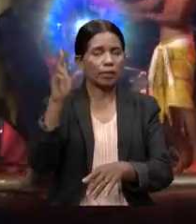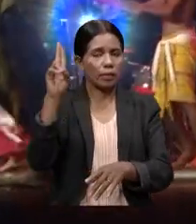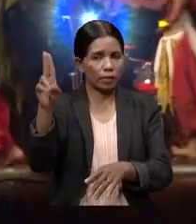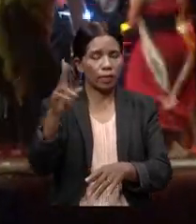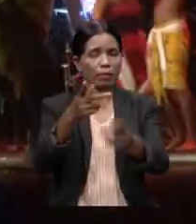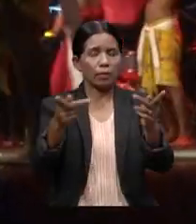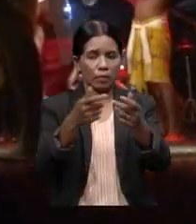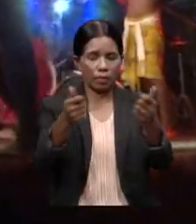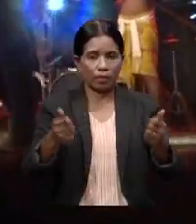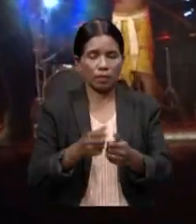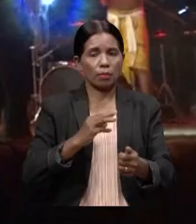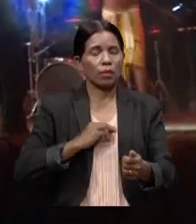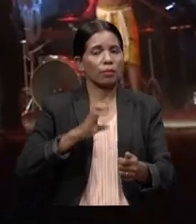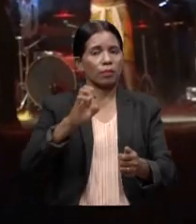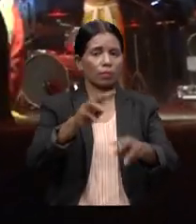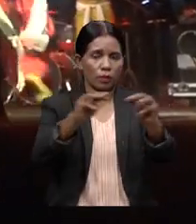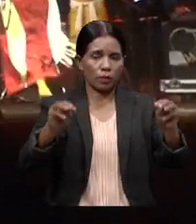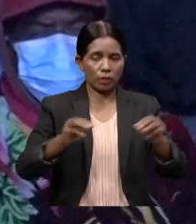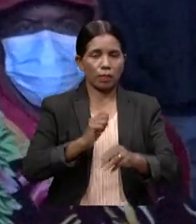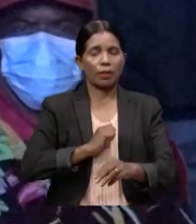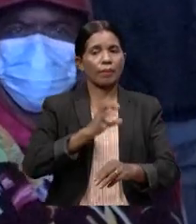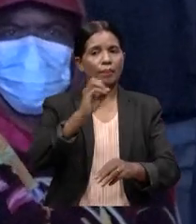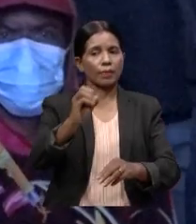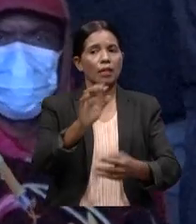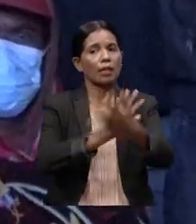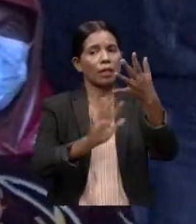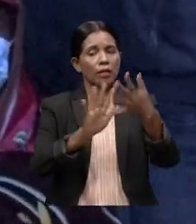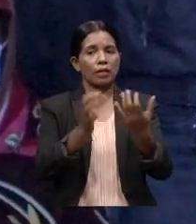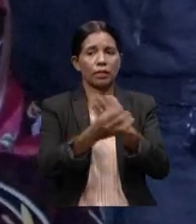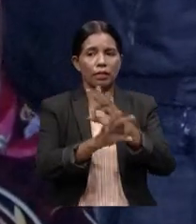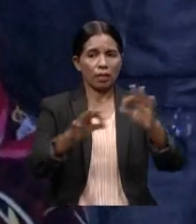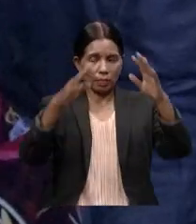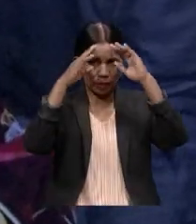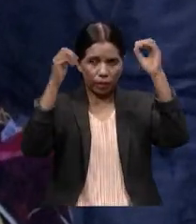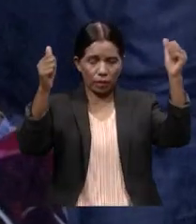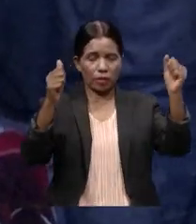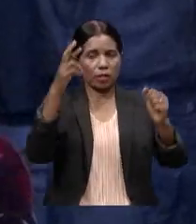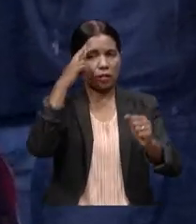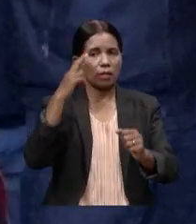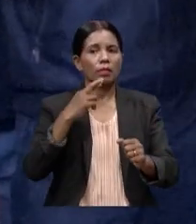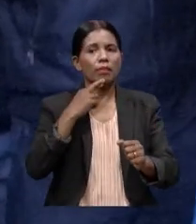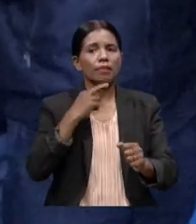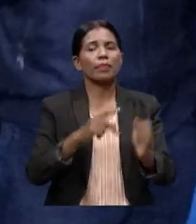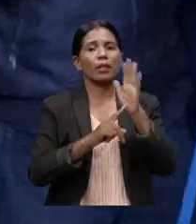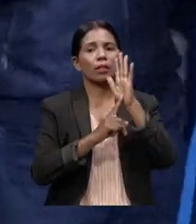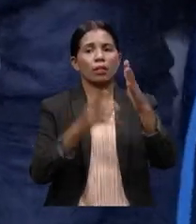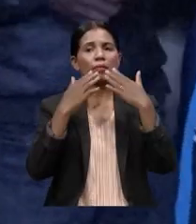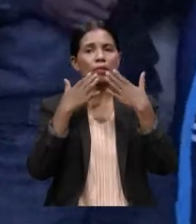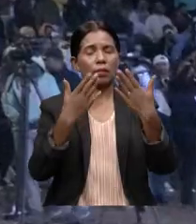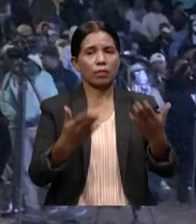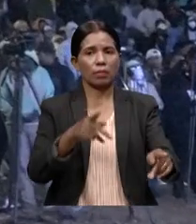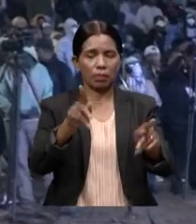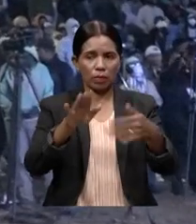posto administrativo Mobici município Ainaro. E a cerimônia encerramento Presidente da República José Ramos Horta ratou agradecimento para a